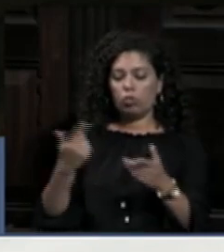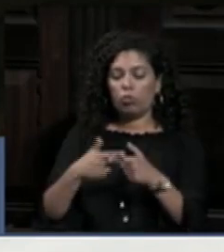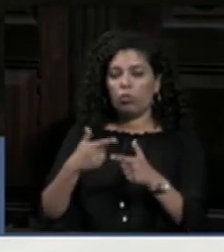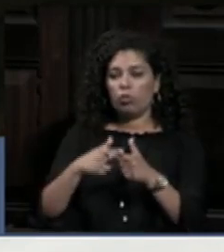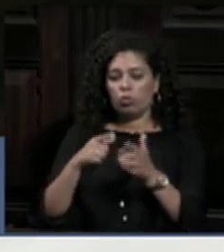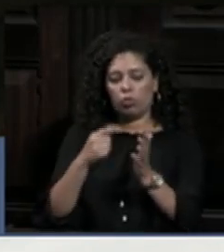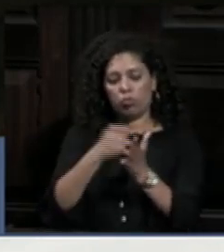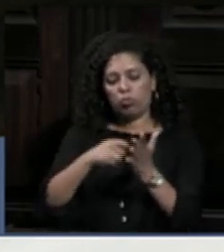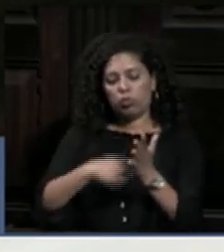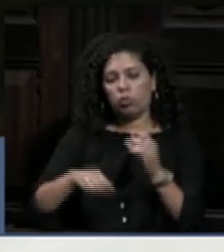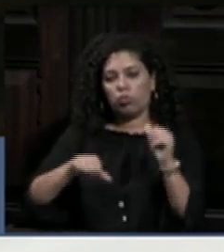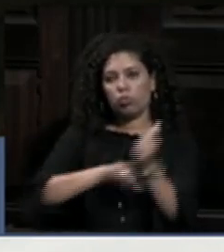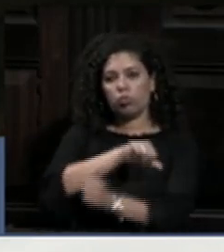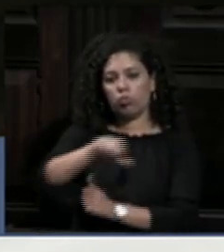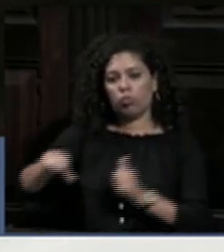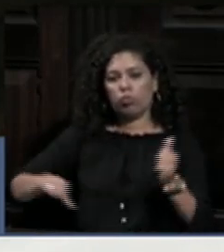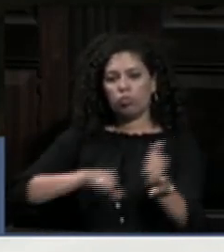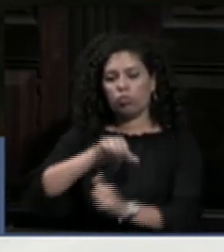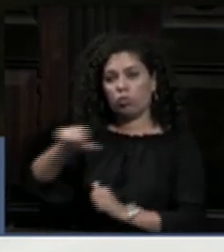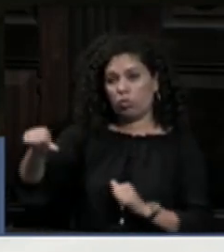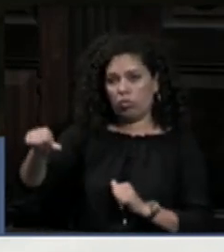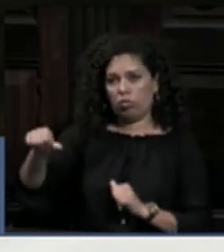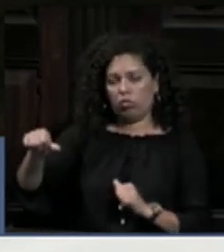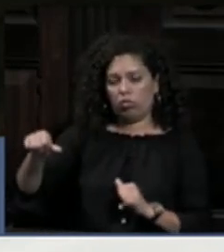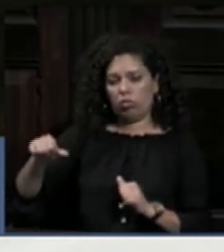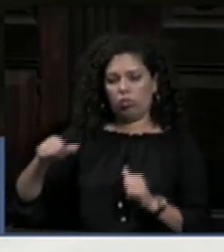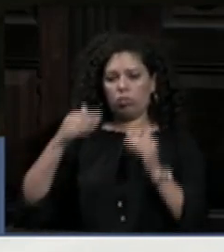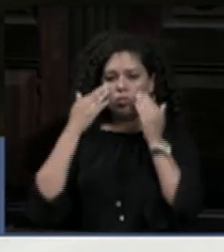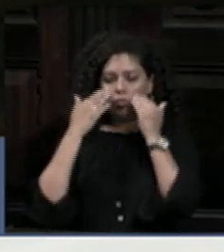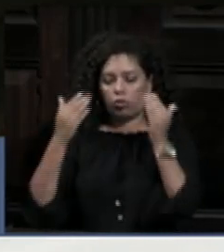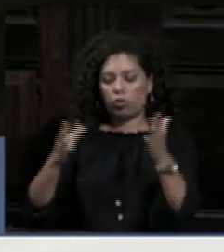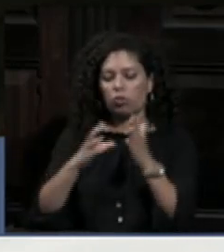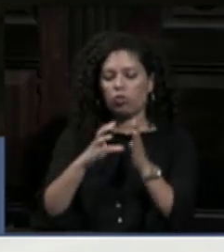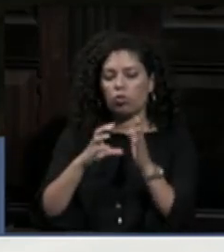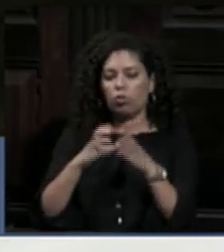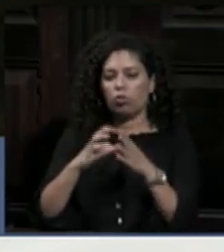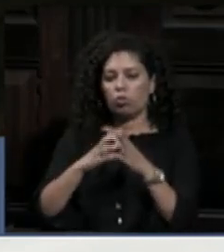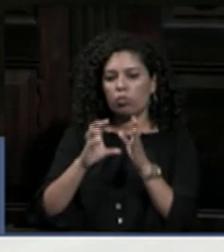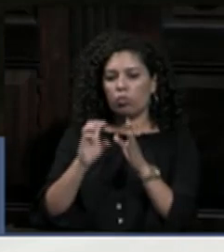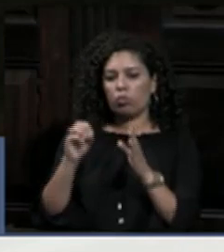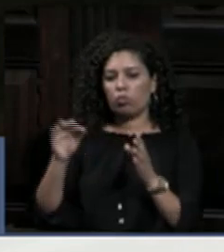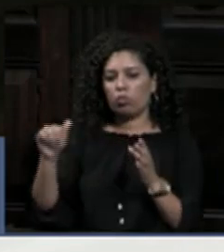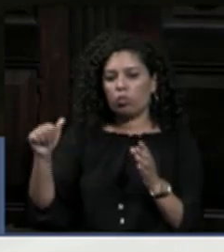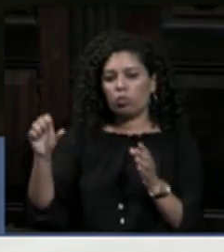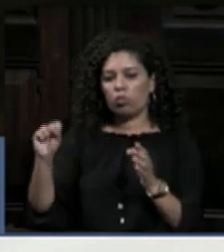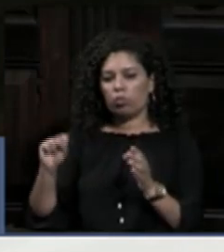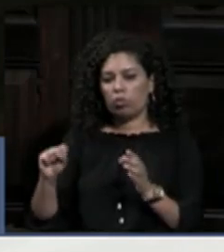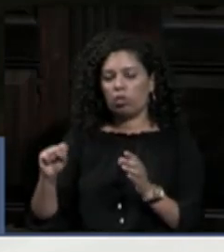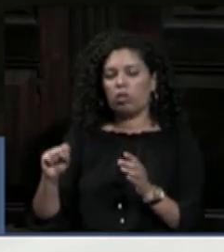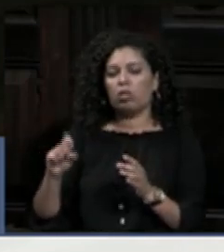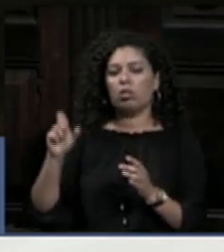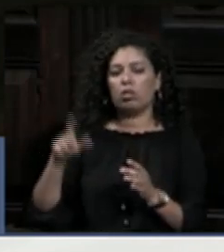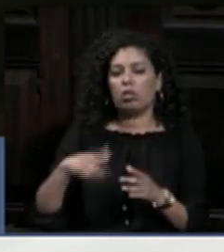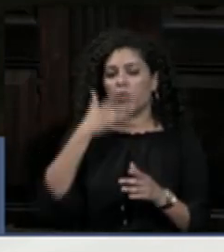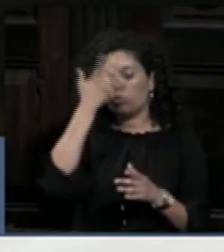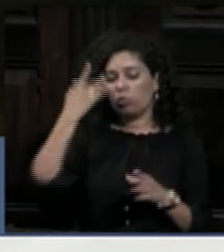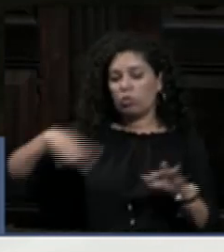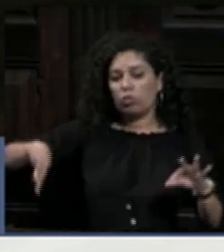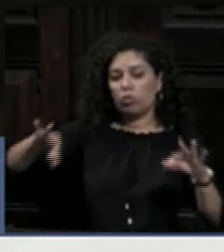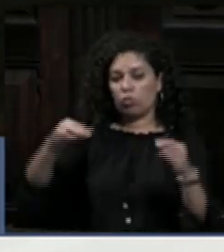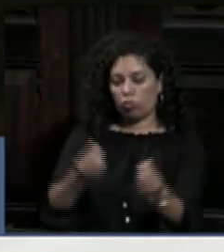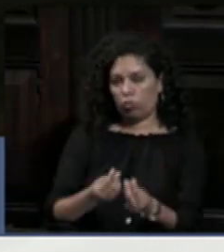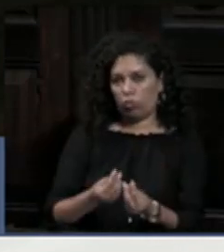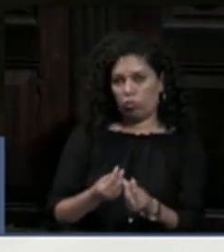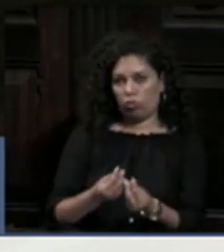em relação à questão da segunda graduação pelo sistema de cotas nós garantimos garantimos aqui o princípio da autonomia